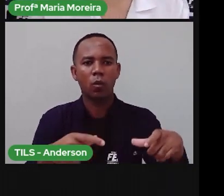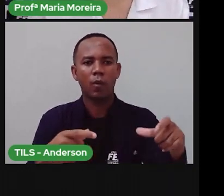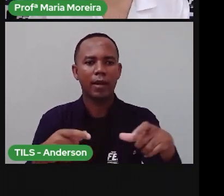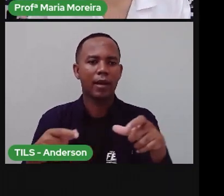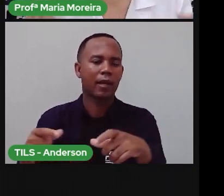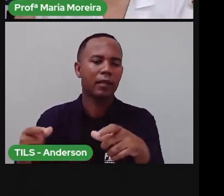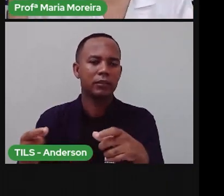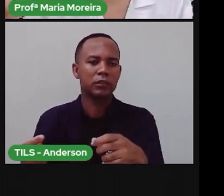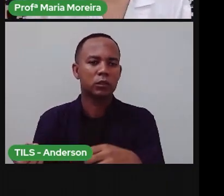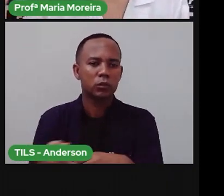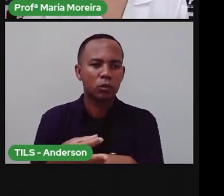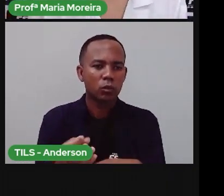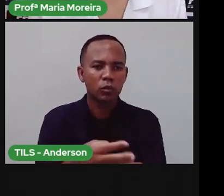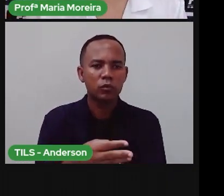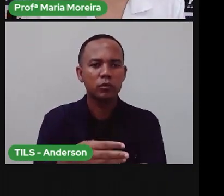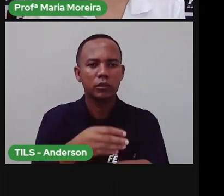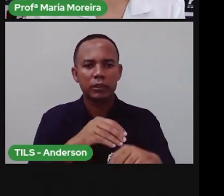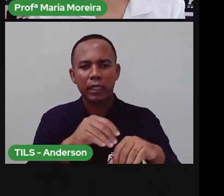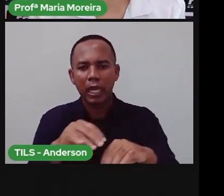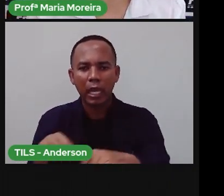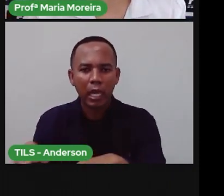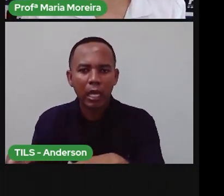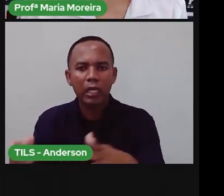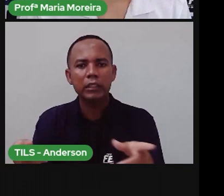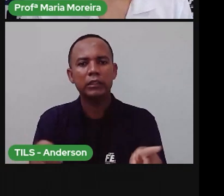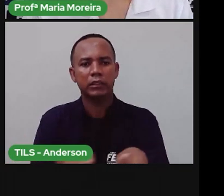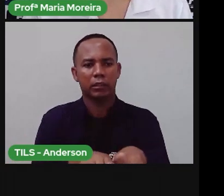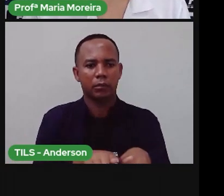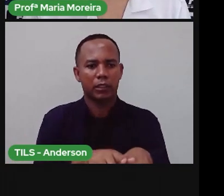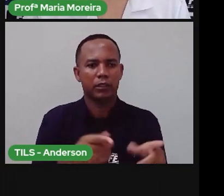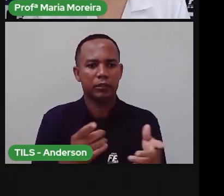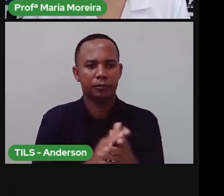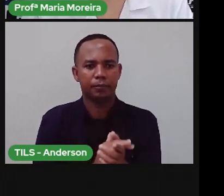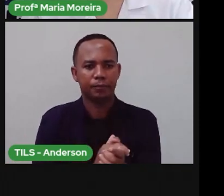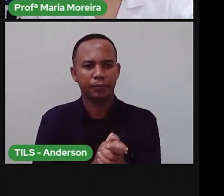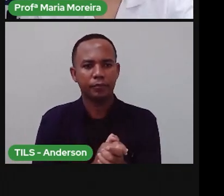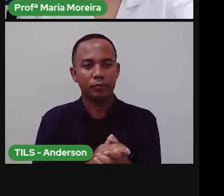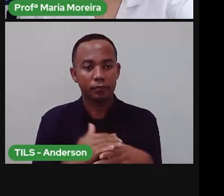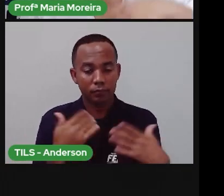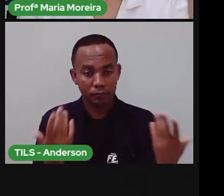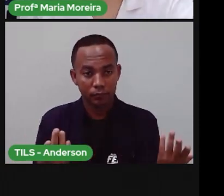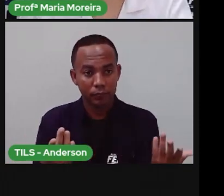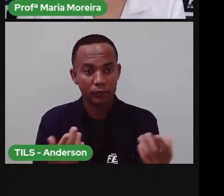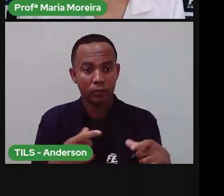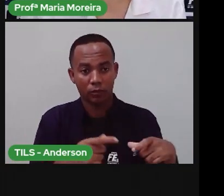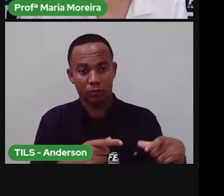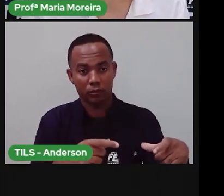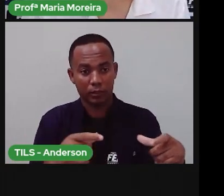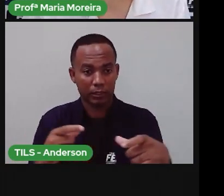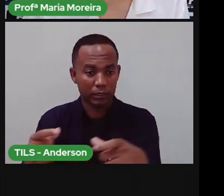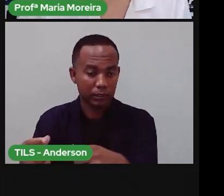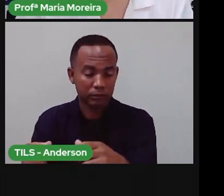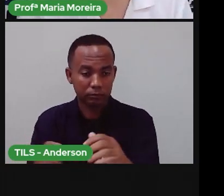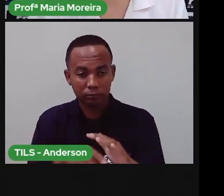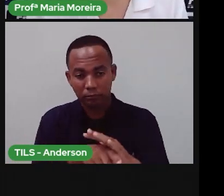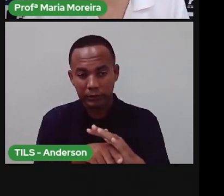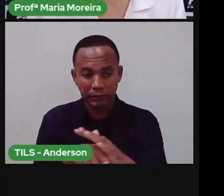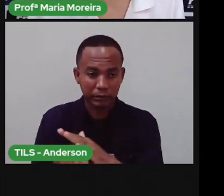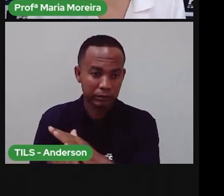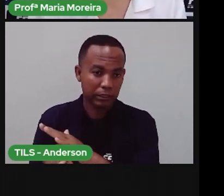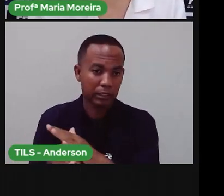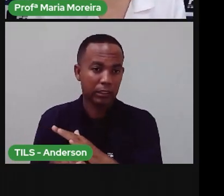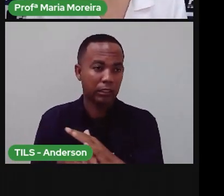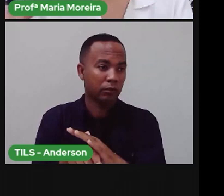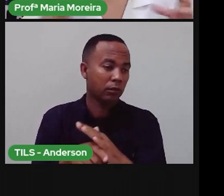dos indígenas, buscando essas novas terras, né? Esses novos territórios para serem explorados. Desde